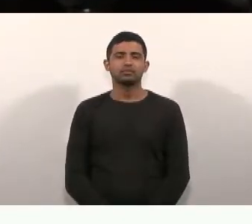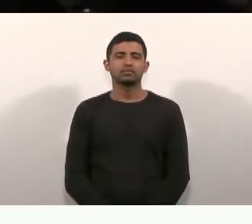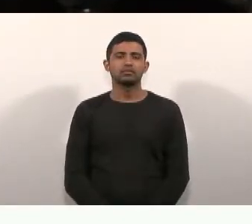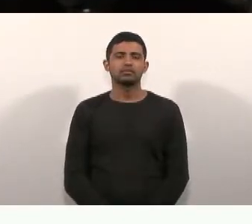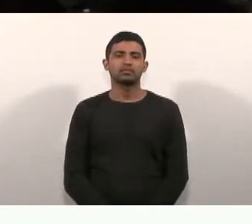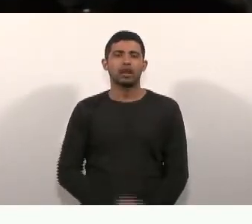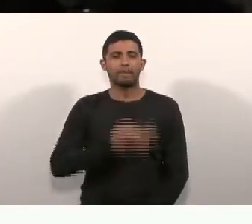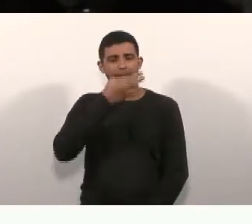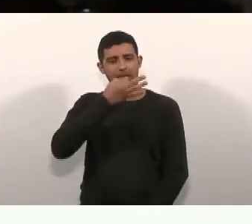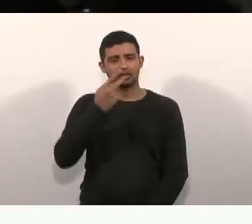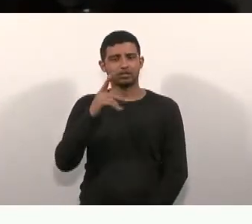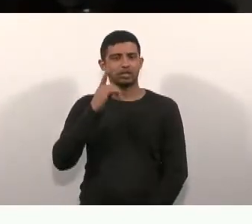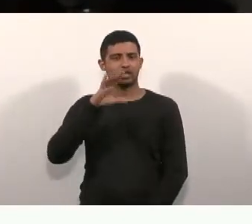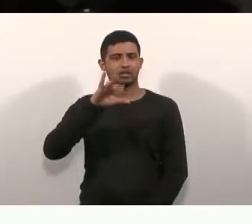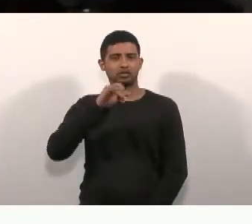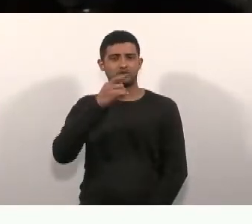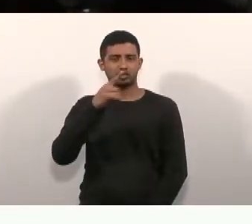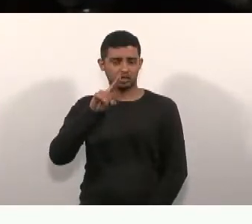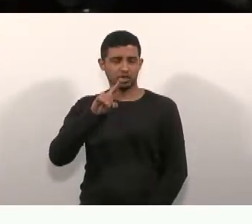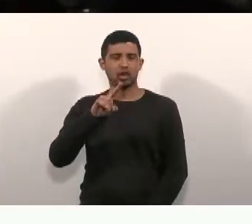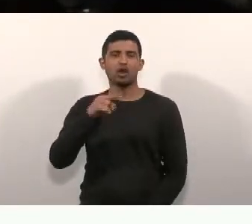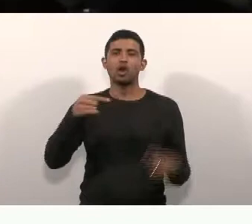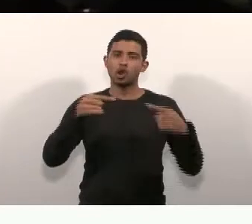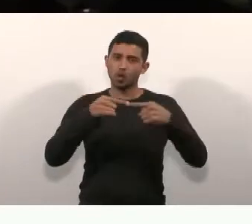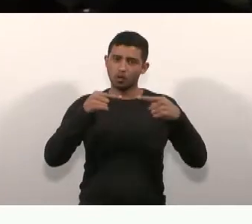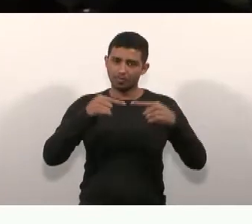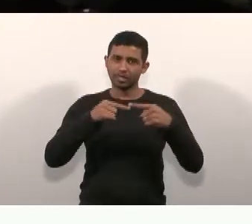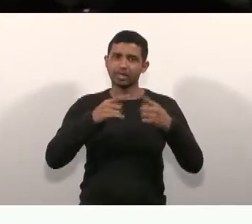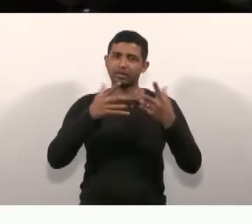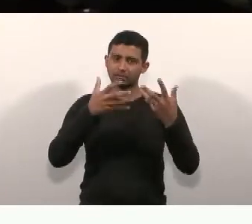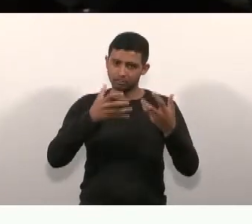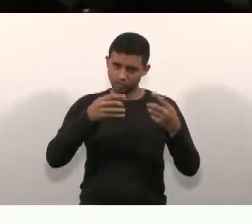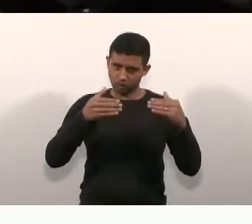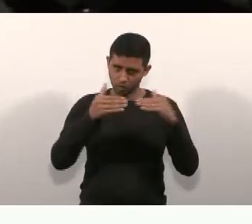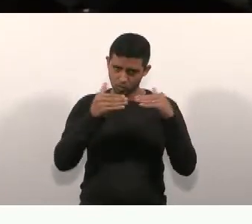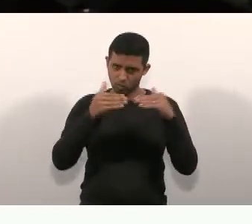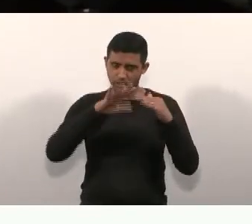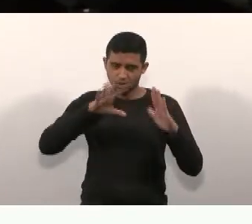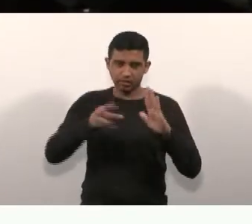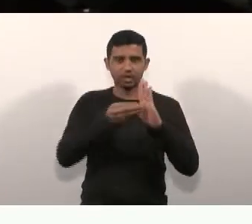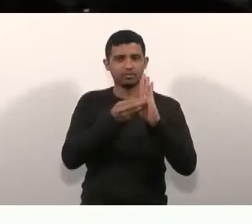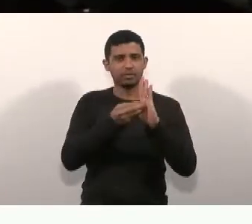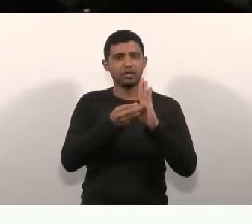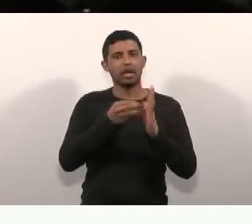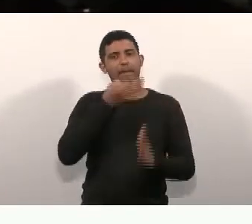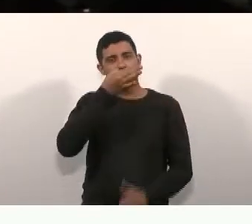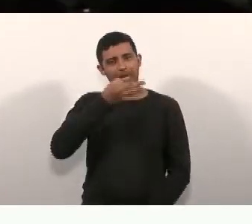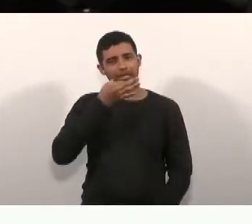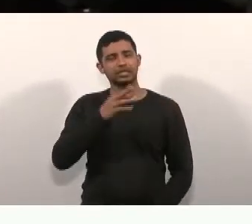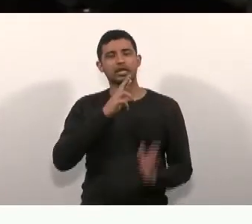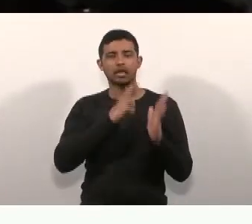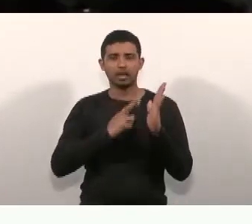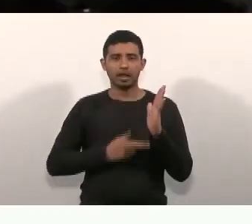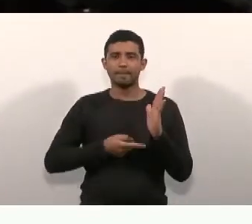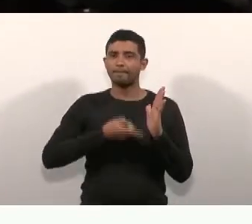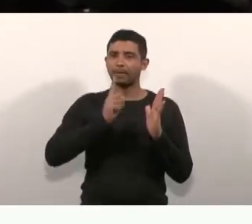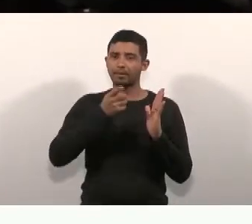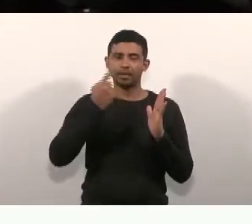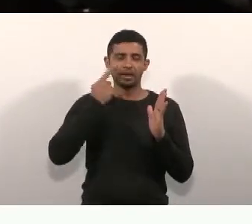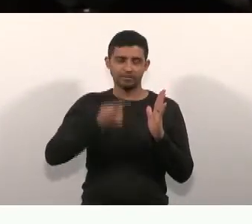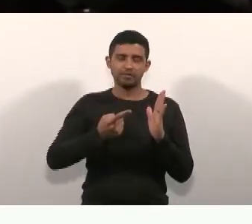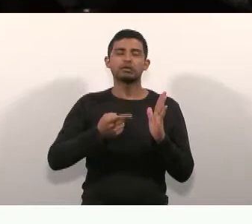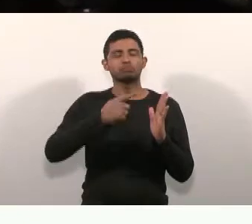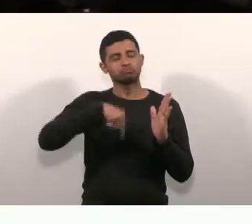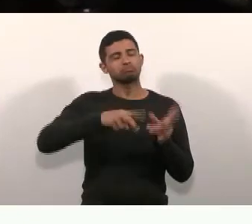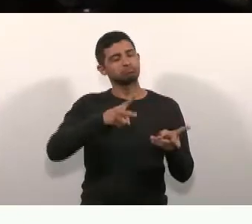do deputado Chicão Bunhões é favorável com emendas. Parecer do relator. Primeiramente, ressalta-se o mérito do projeto que